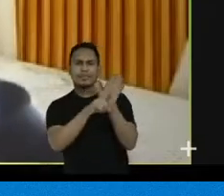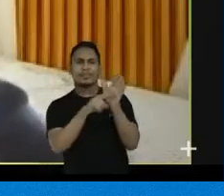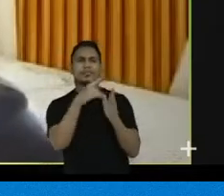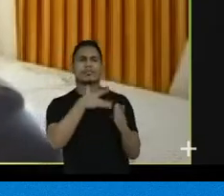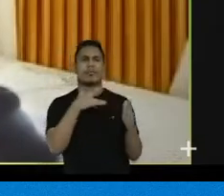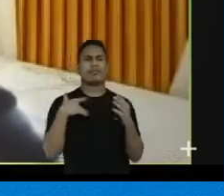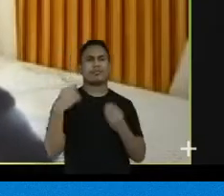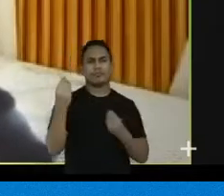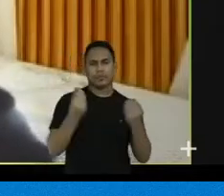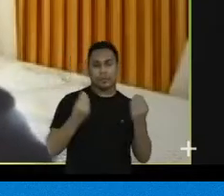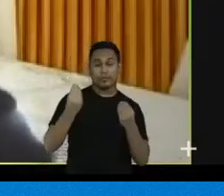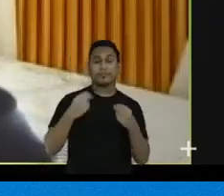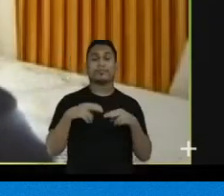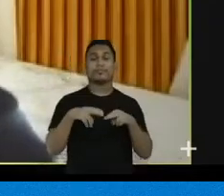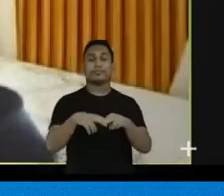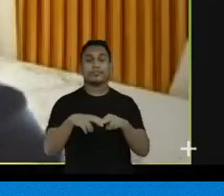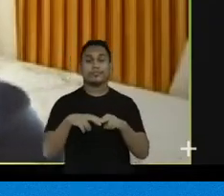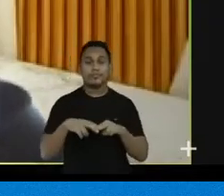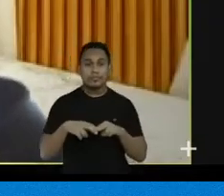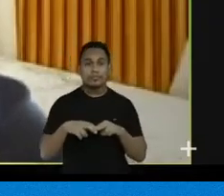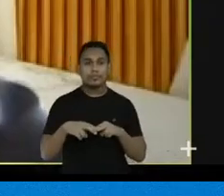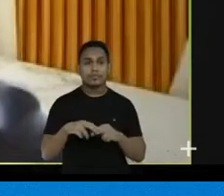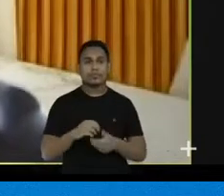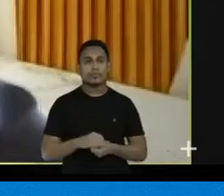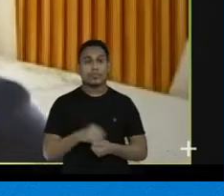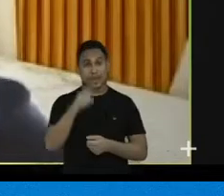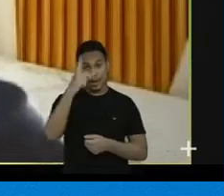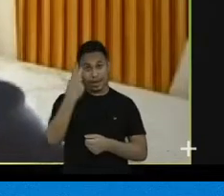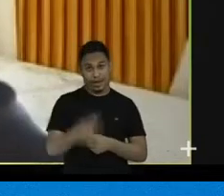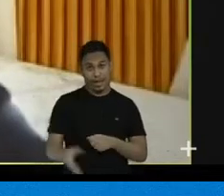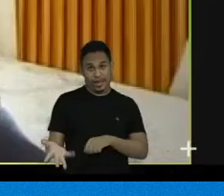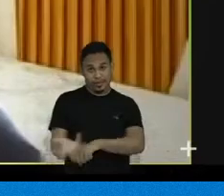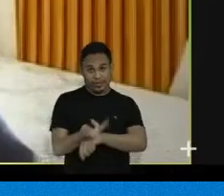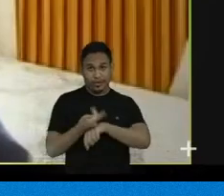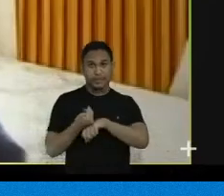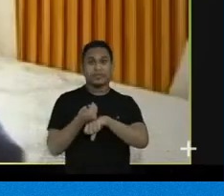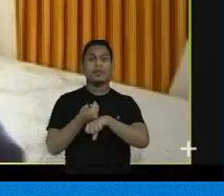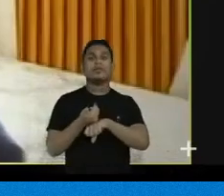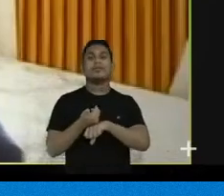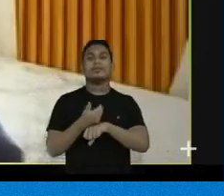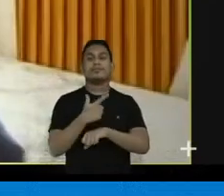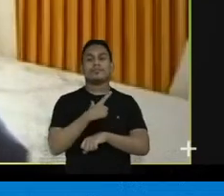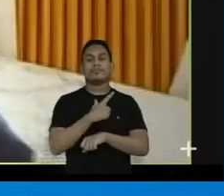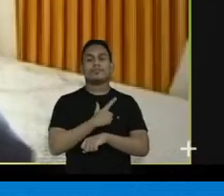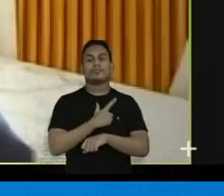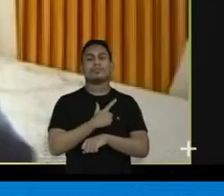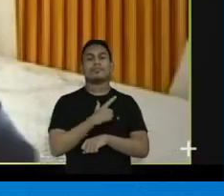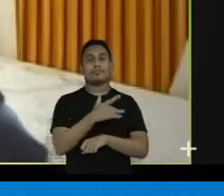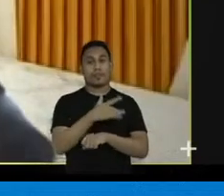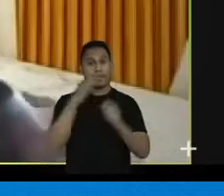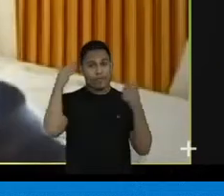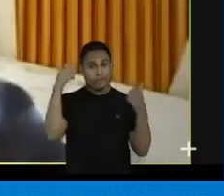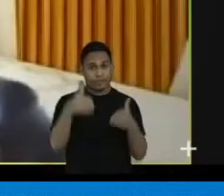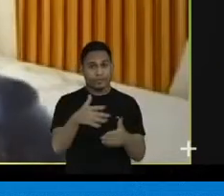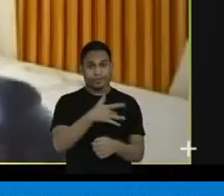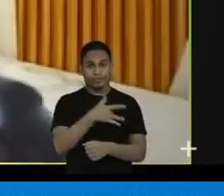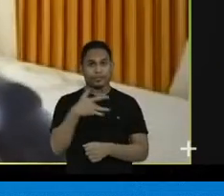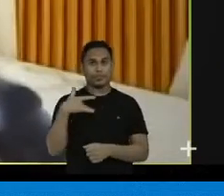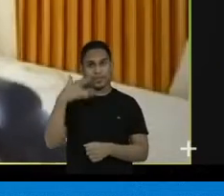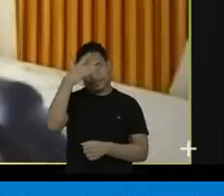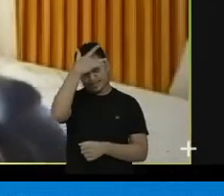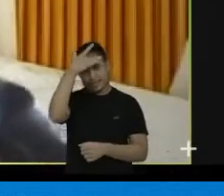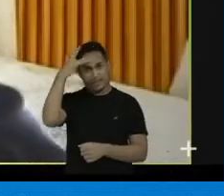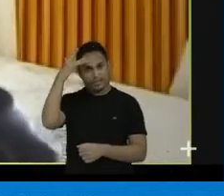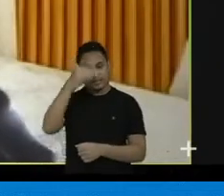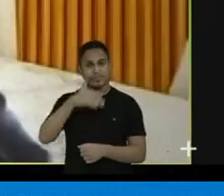aqui participando do festival, que é um festival absolutamente voltado à saúde das pessoas, através da sua alimentação